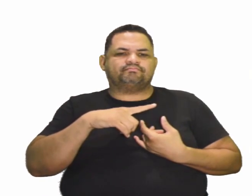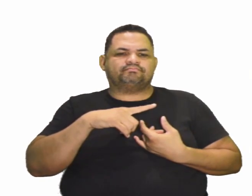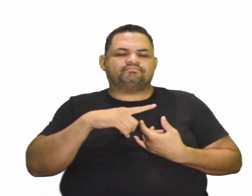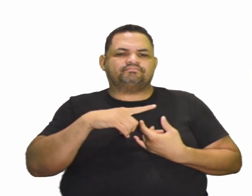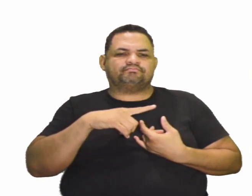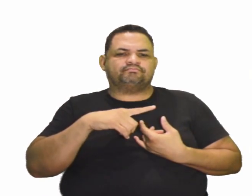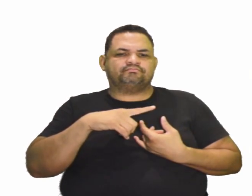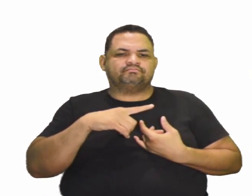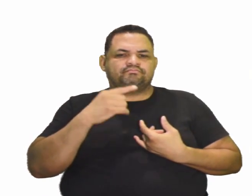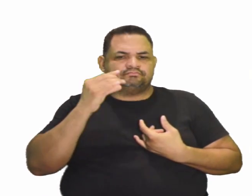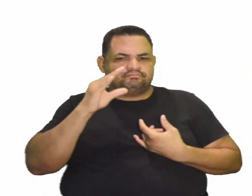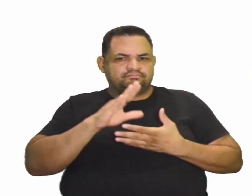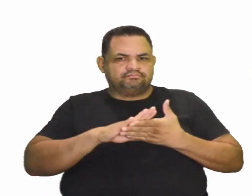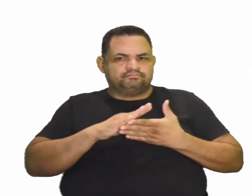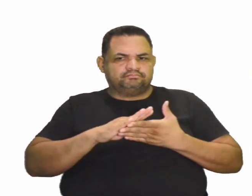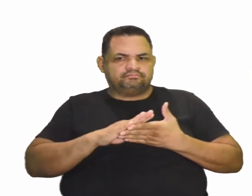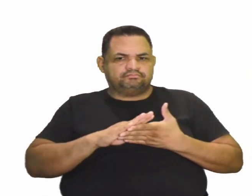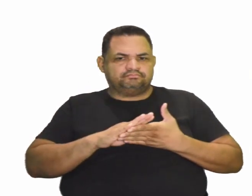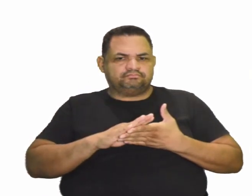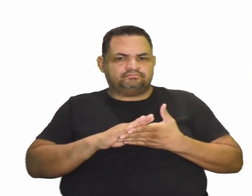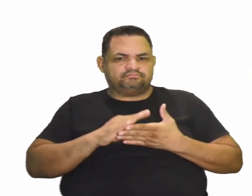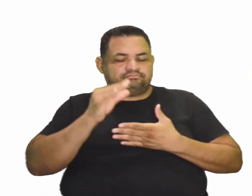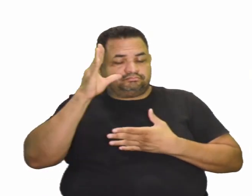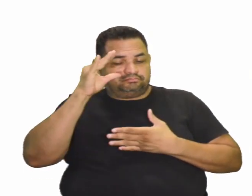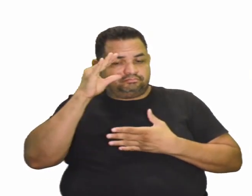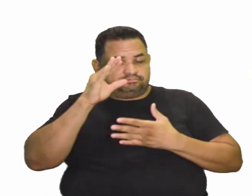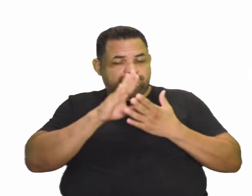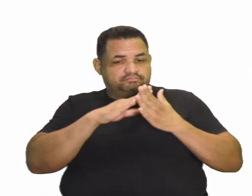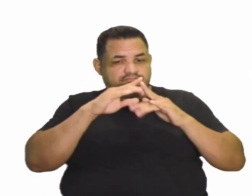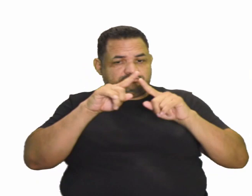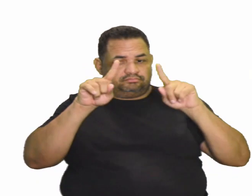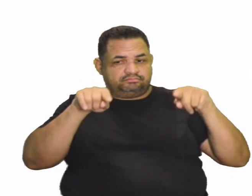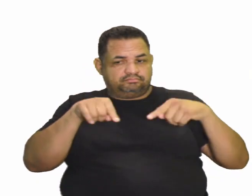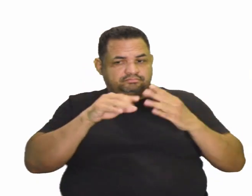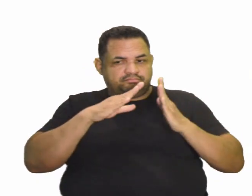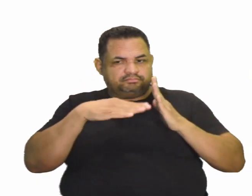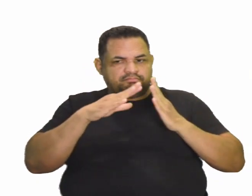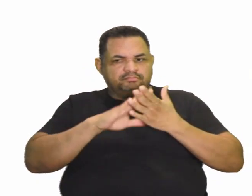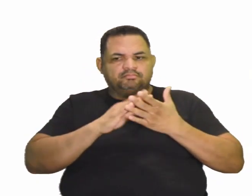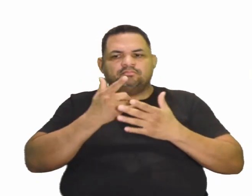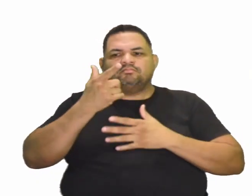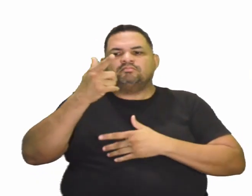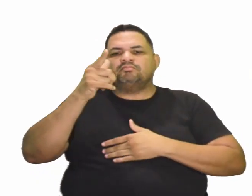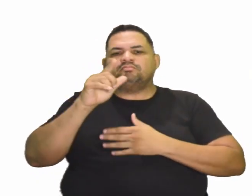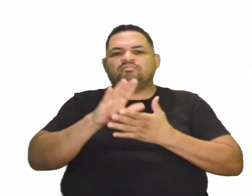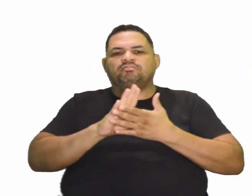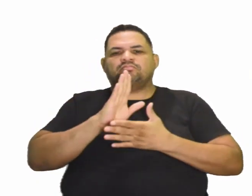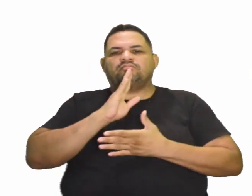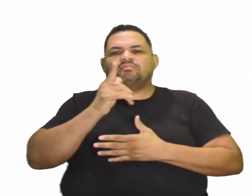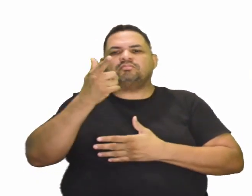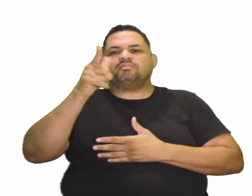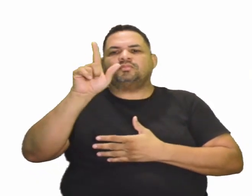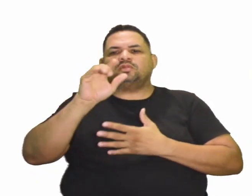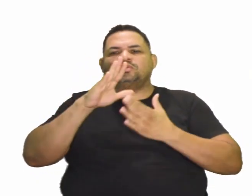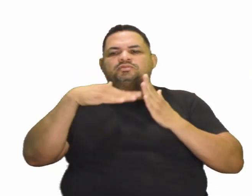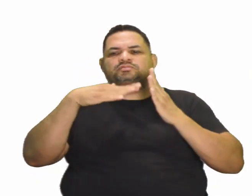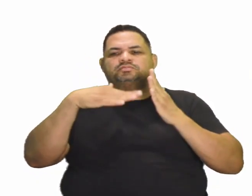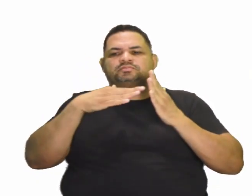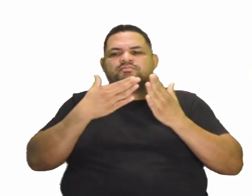Interessante as obras de Cavalcanti, né? Nós vamos, em outras aulas, conhecer várias obras. Ele tem um estilo